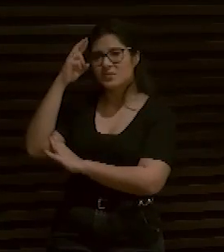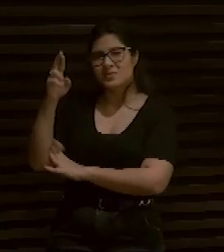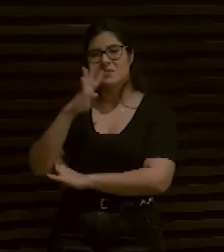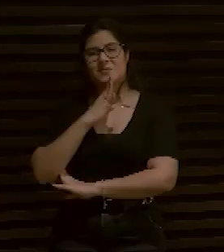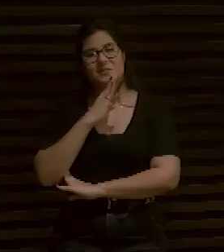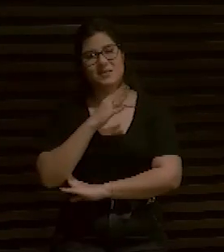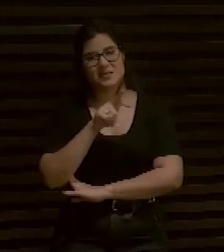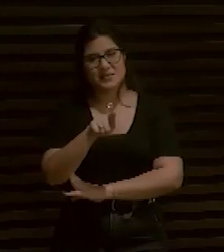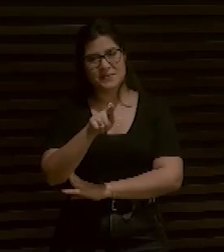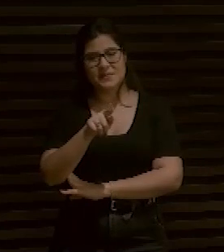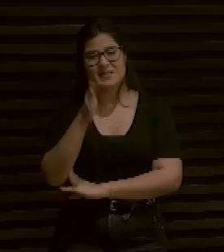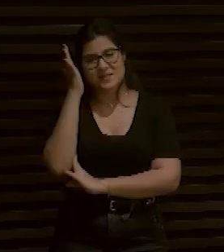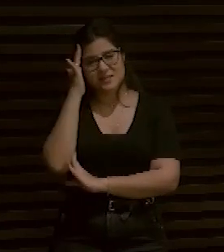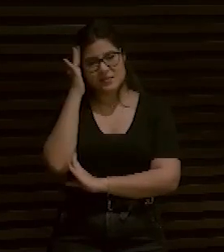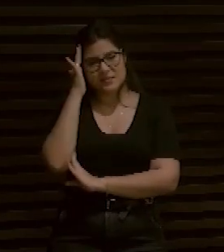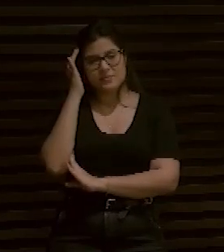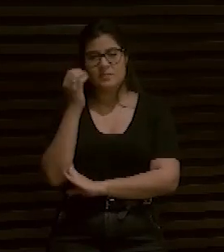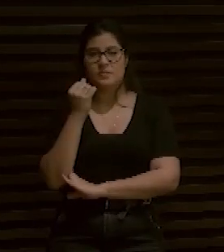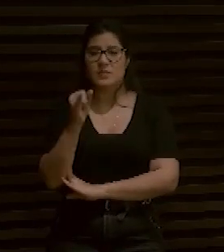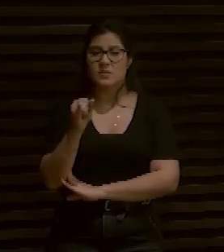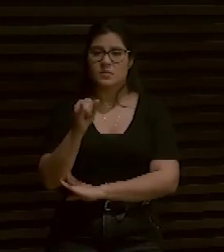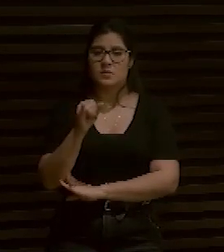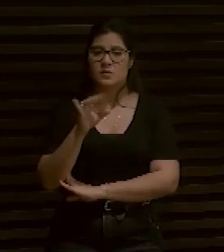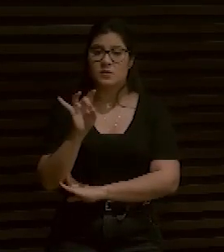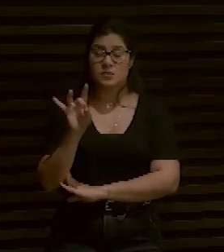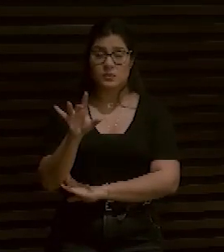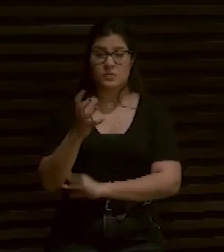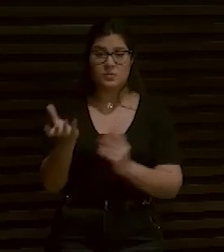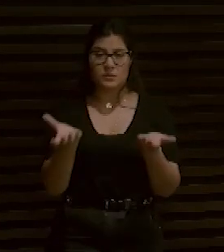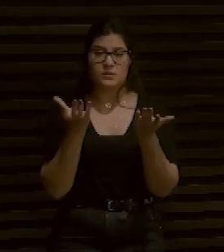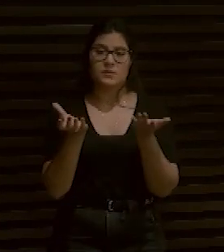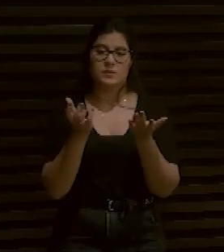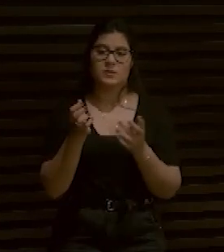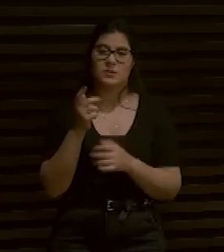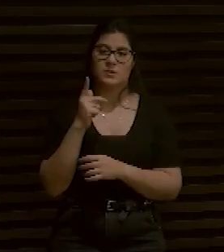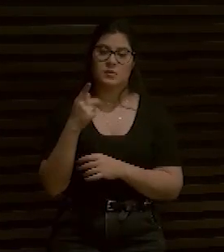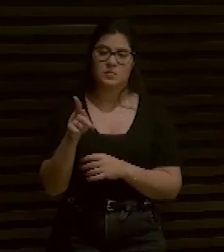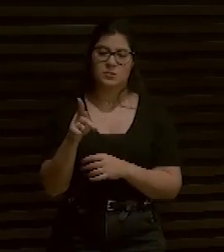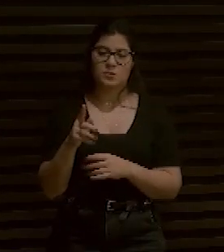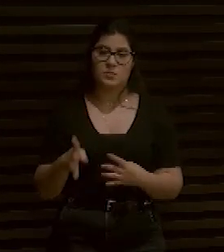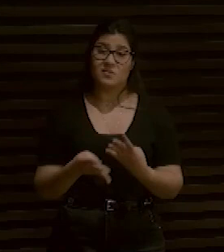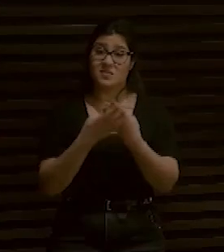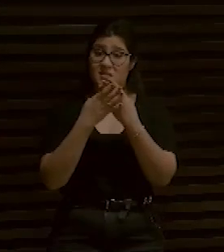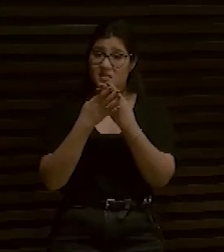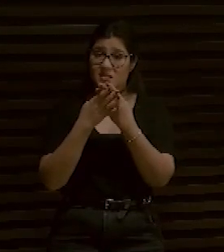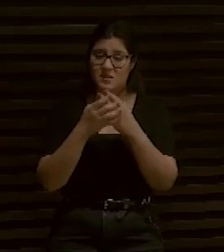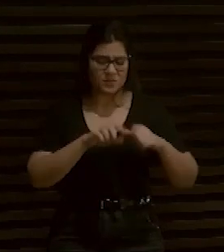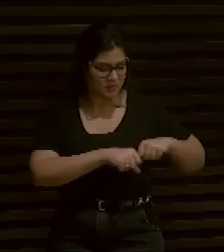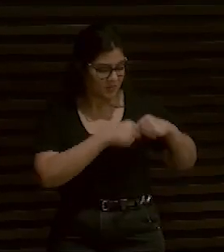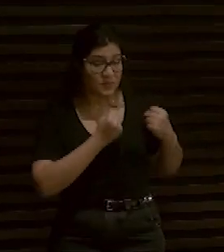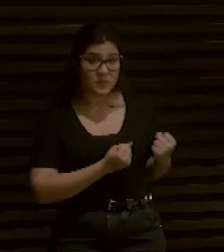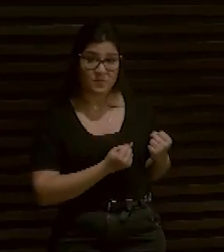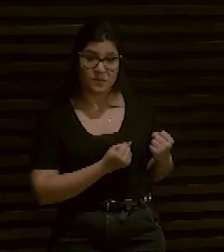fez. Ele sabe. O Senhor só quer a sua contrição, não sei como fala, mas você se quebrantando. O Senhor quer